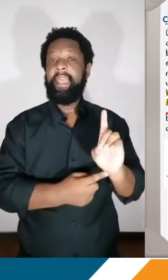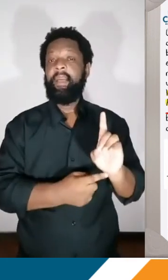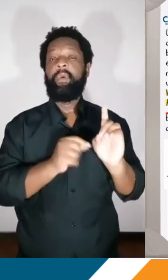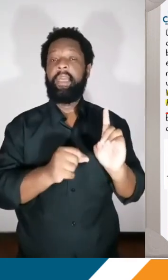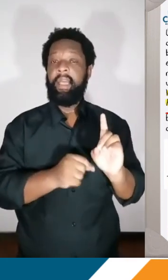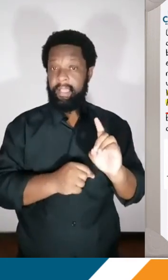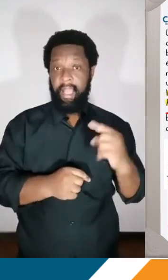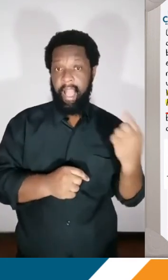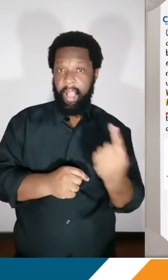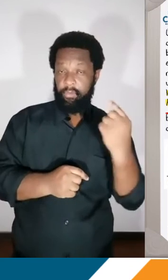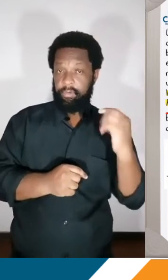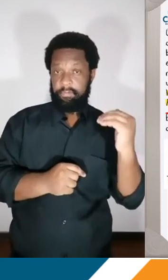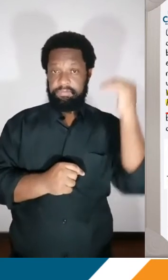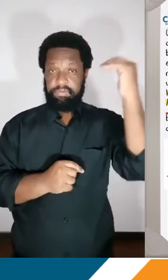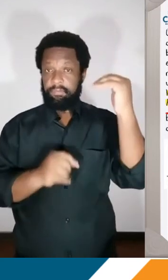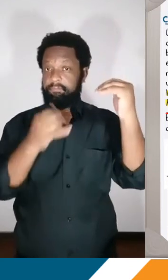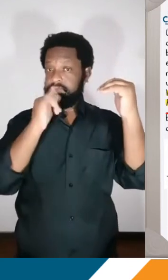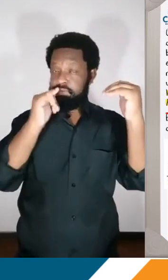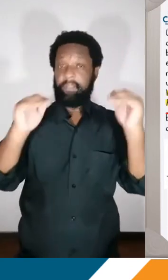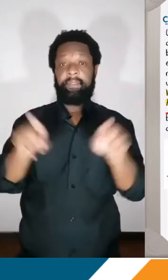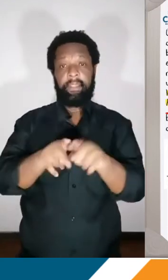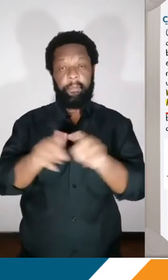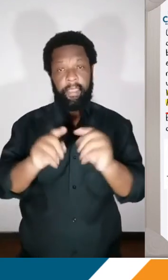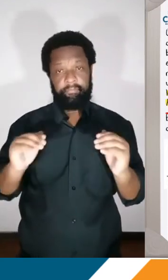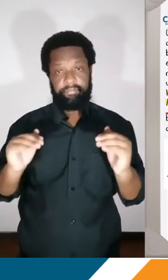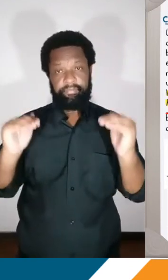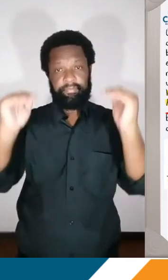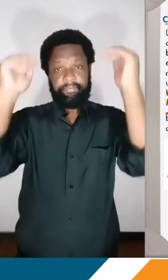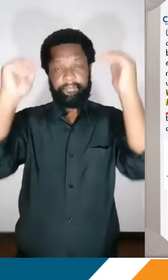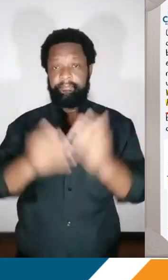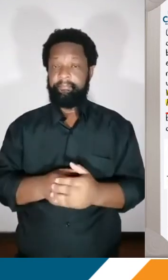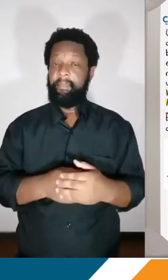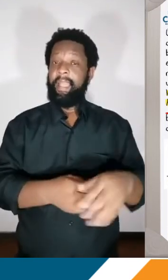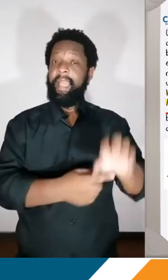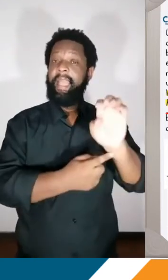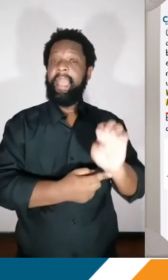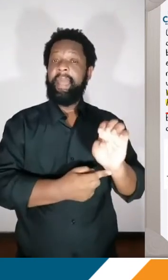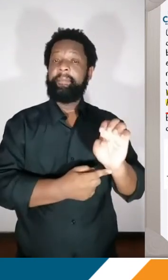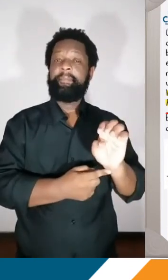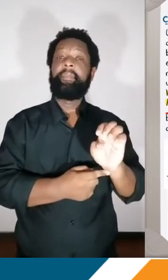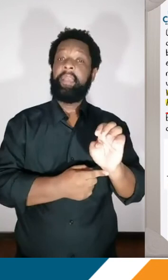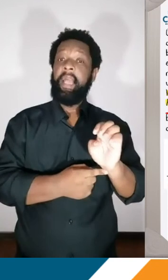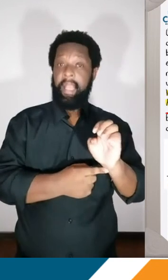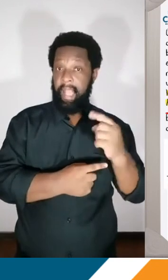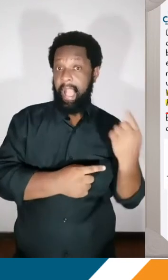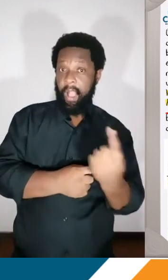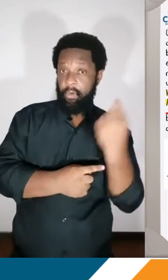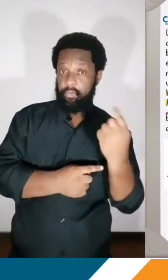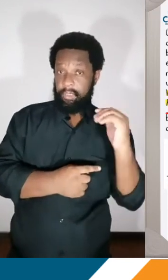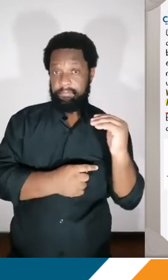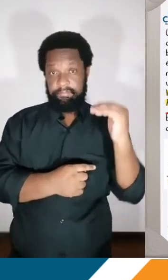à medida que a altura aumenta, a energia cinética também aumenta. Letra E, à medida que essa